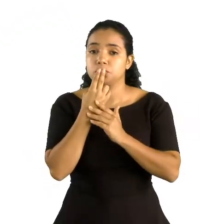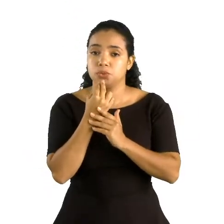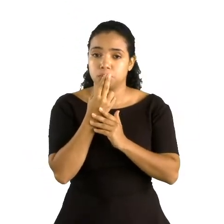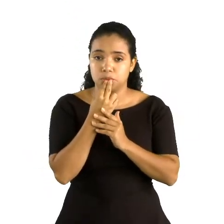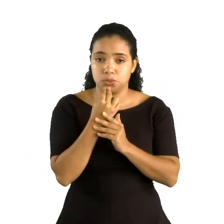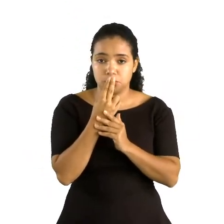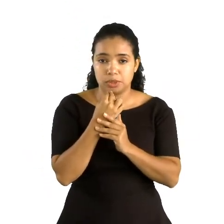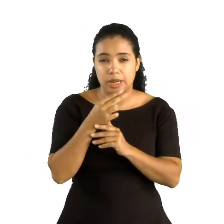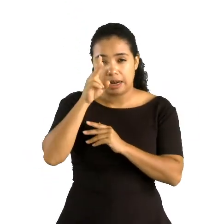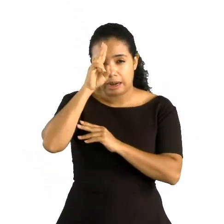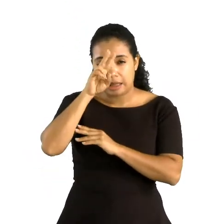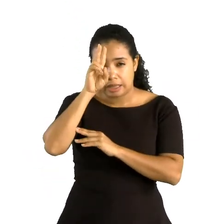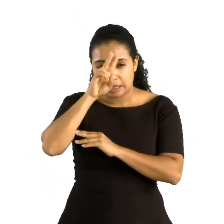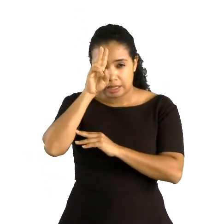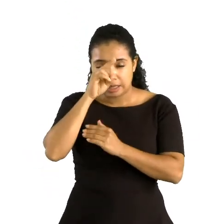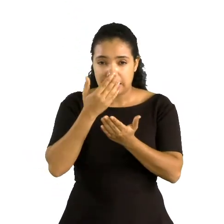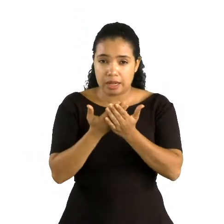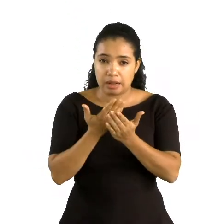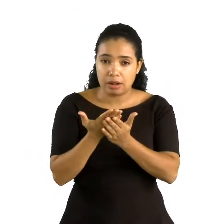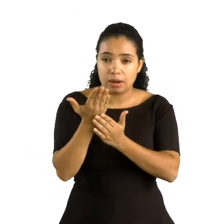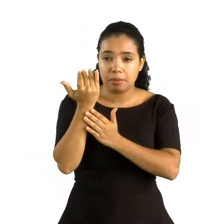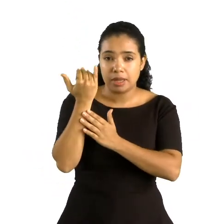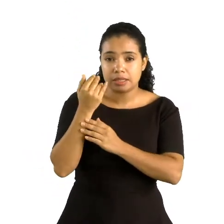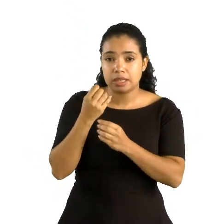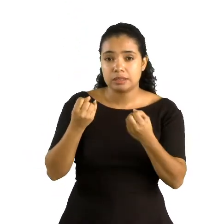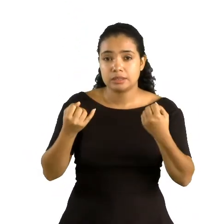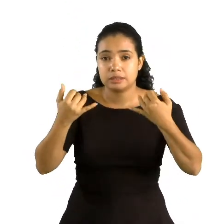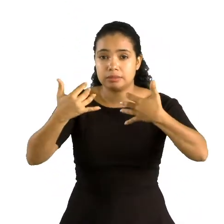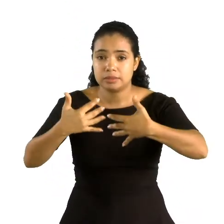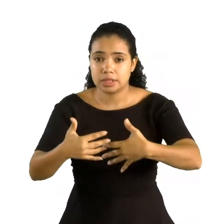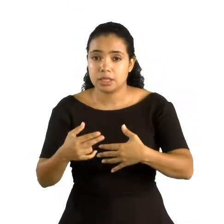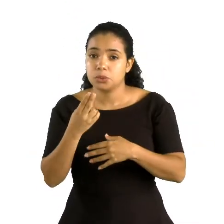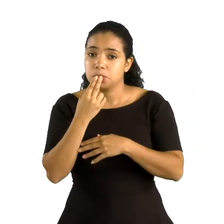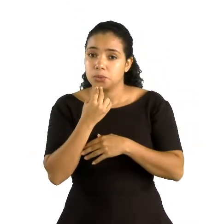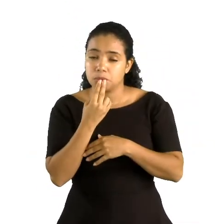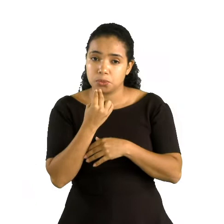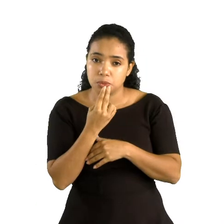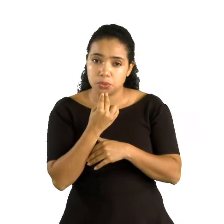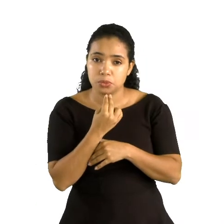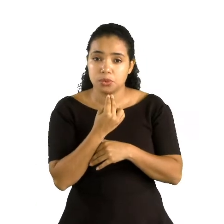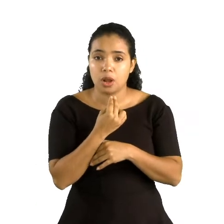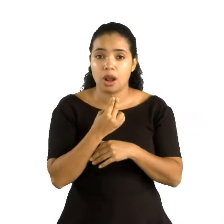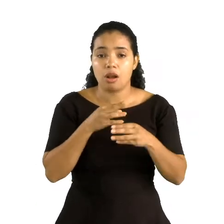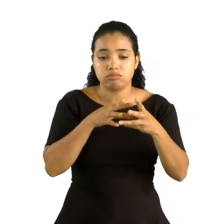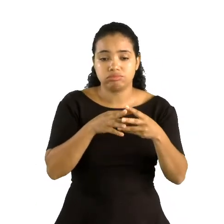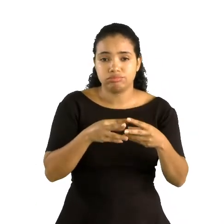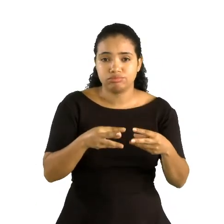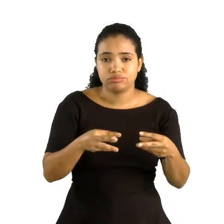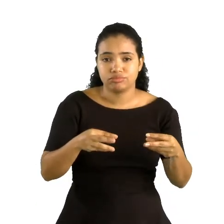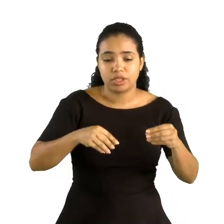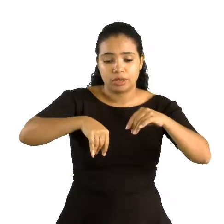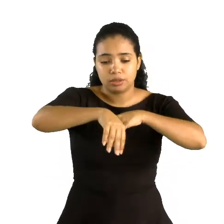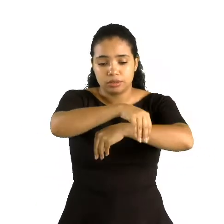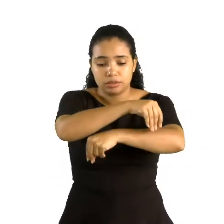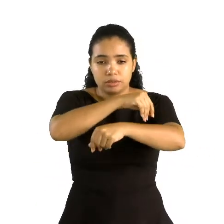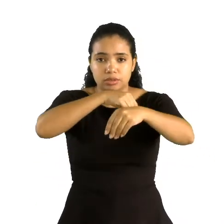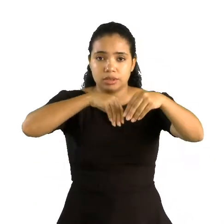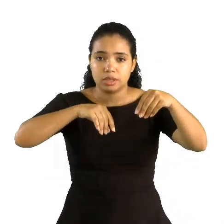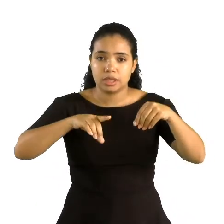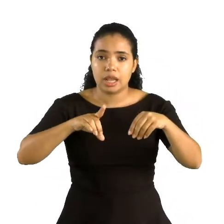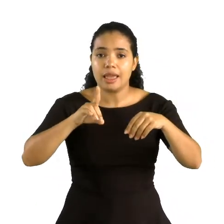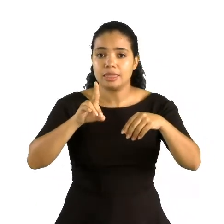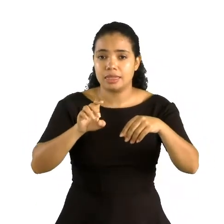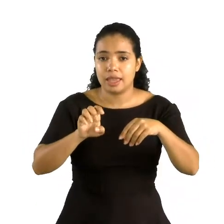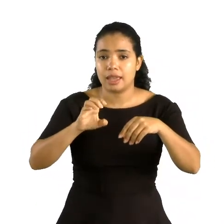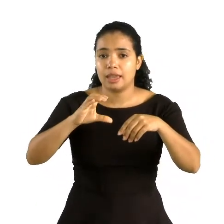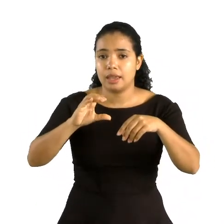né? Lembra lá na aula passada, quando eu falei da questão dos nutrientes, da questão da decomposição e tudo mais? Que cada tipo de